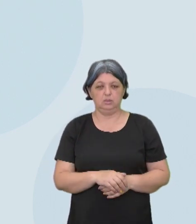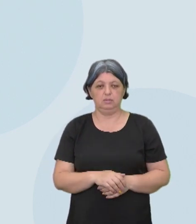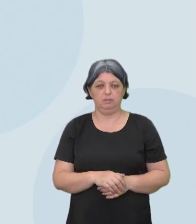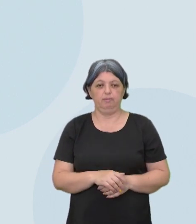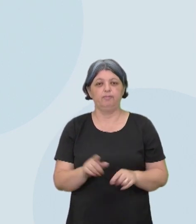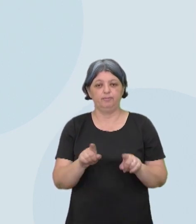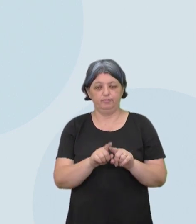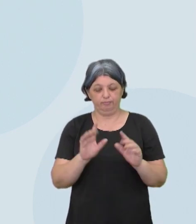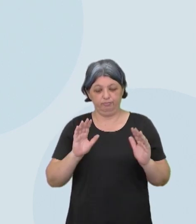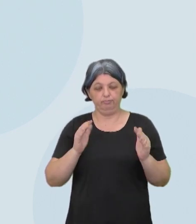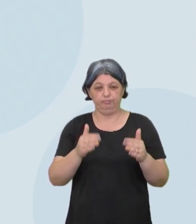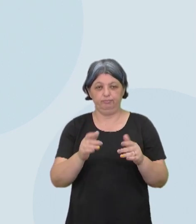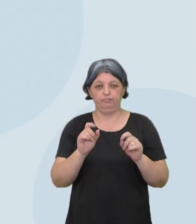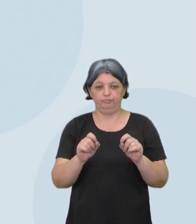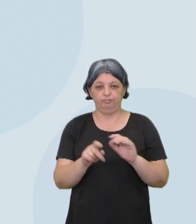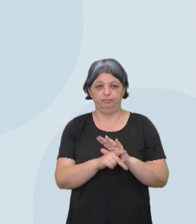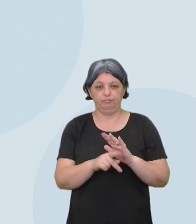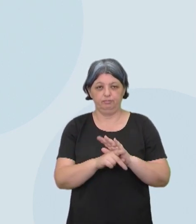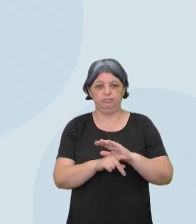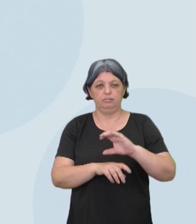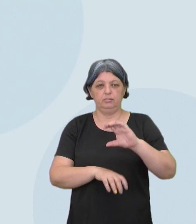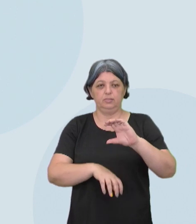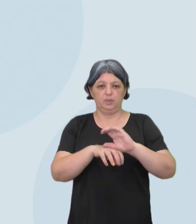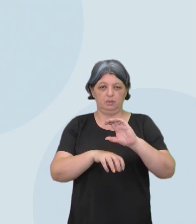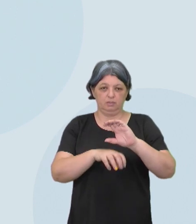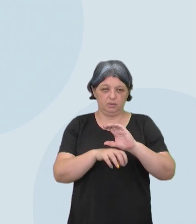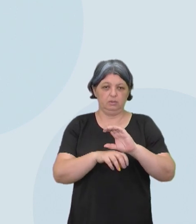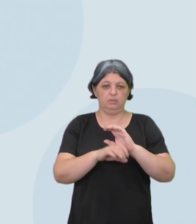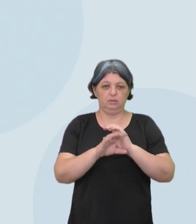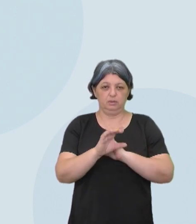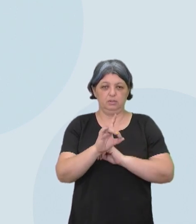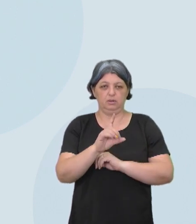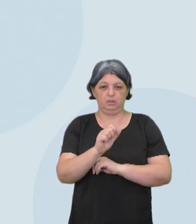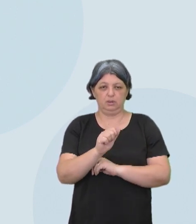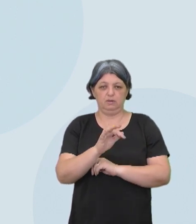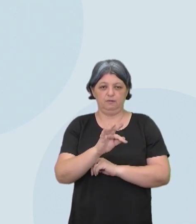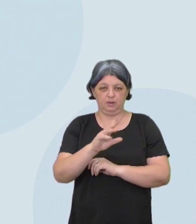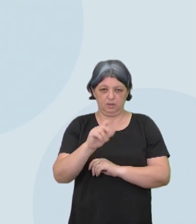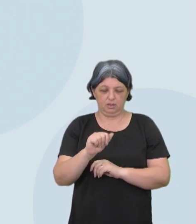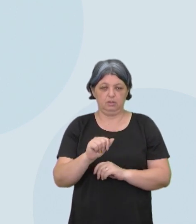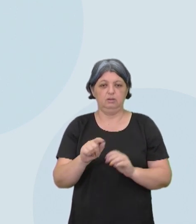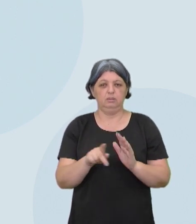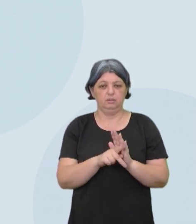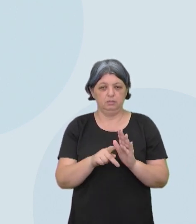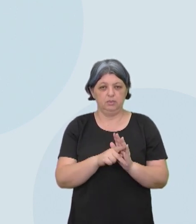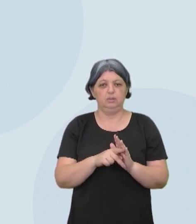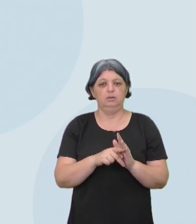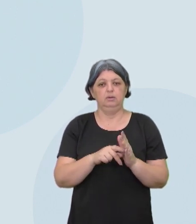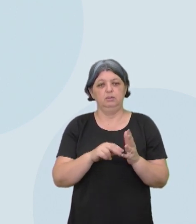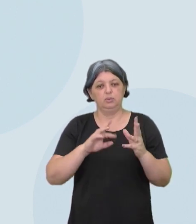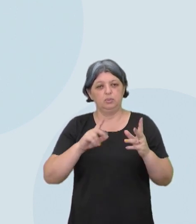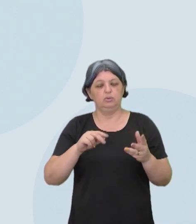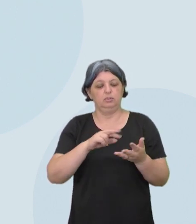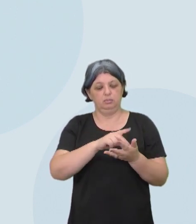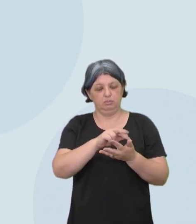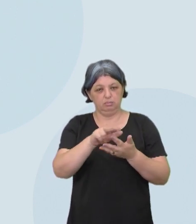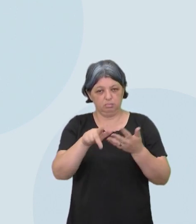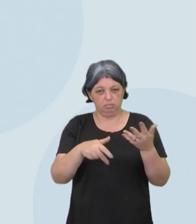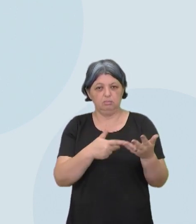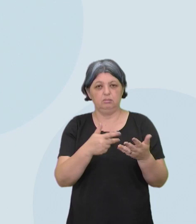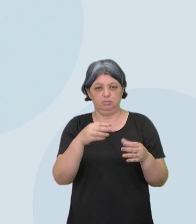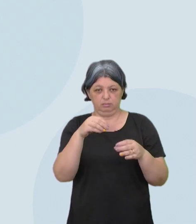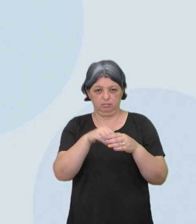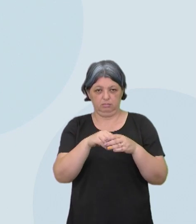maior ênfase para a fauna edáfica, então a gente trabalhou principalmente os organismos que fazem parte dessa